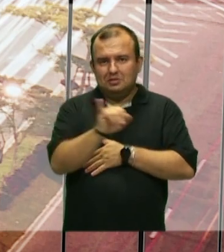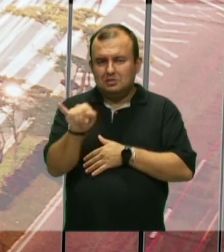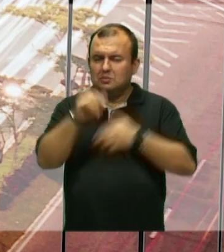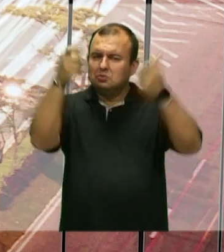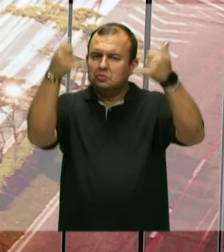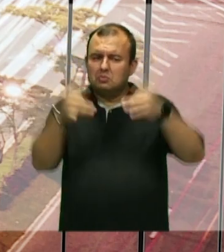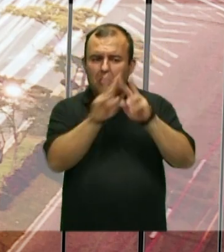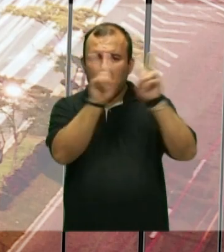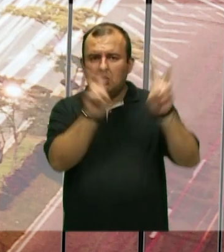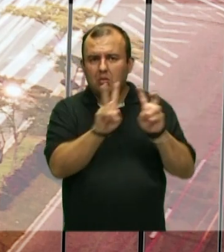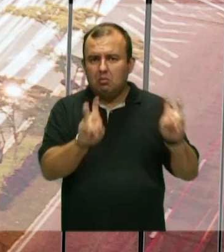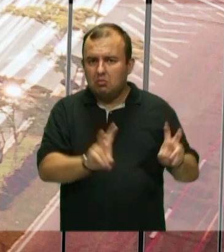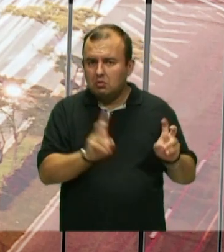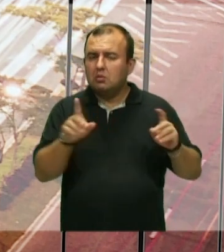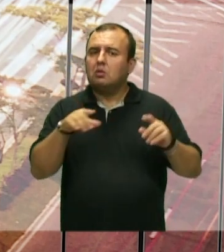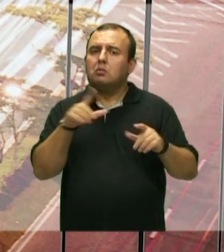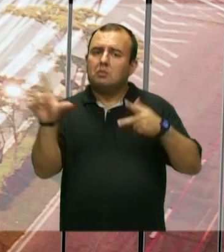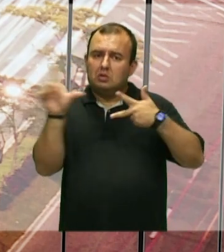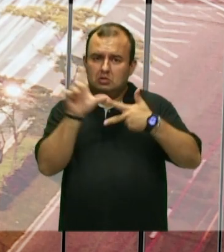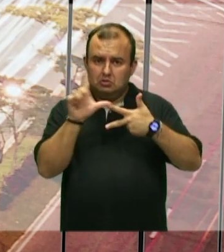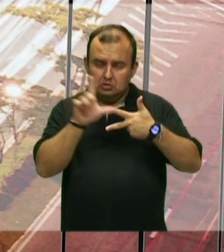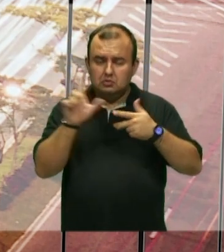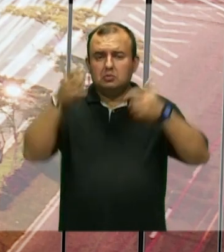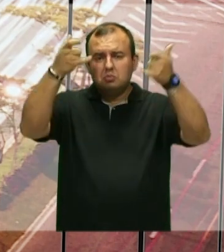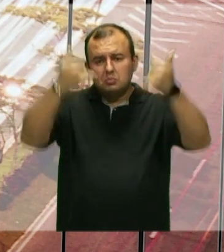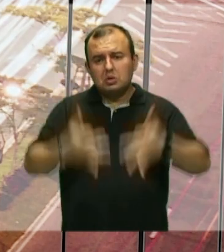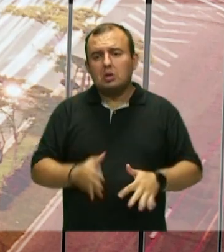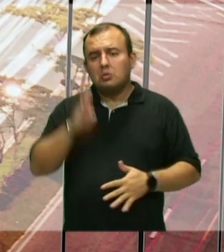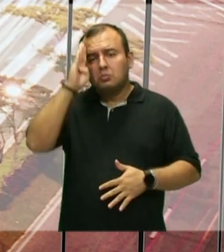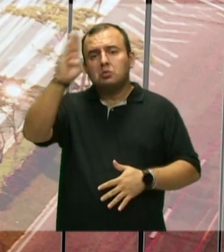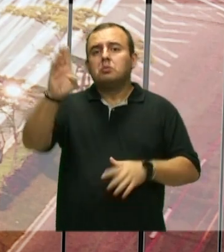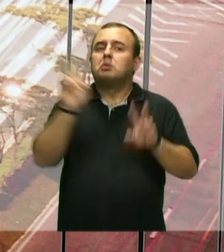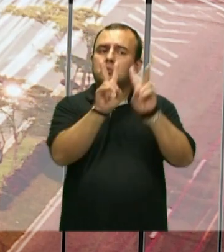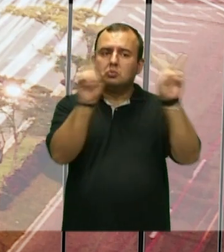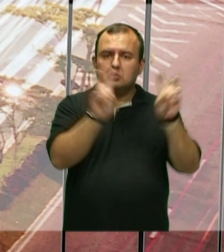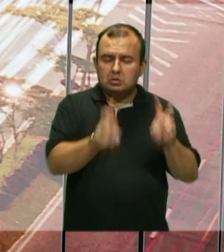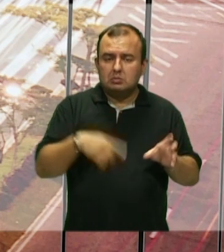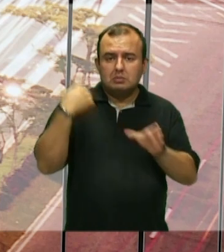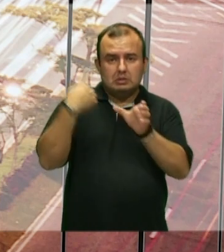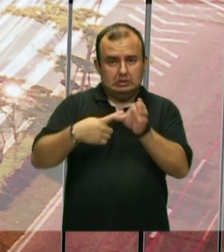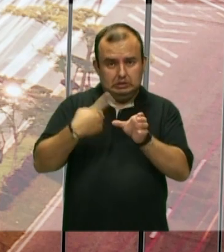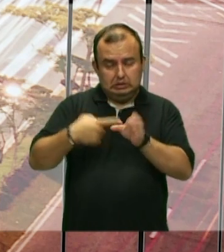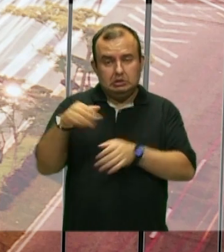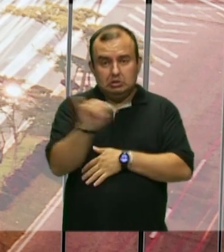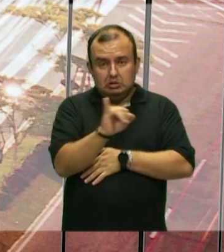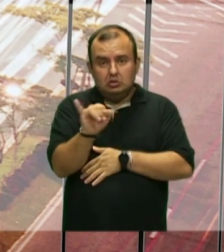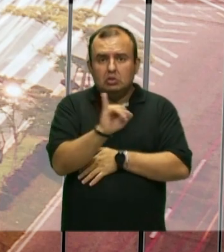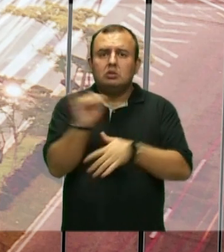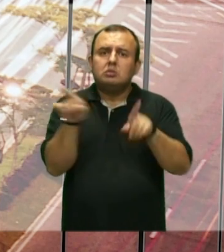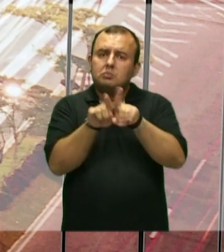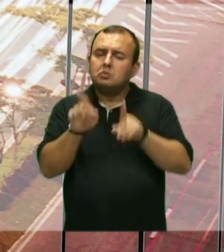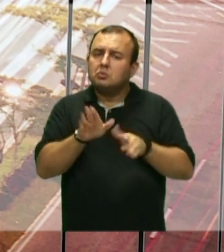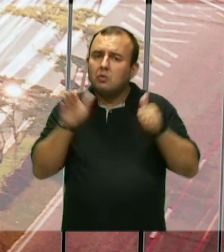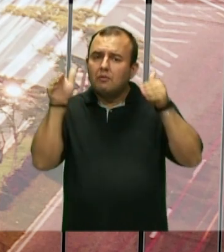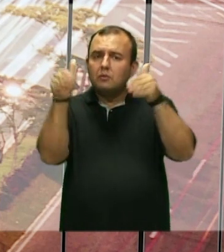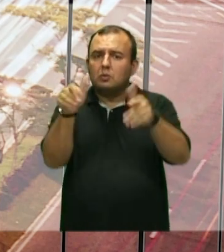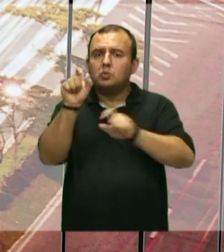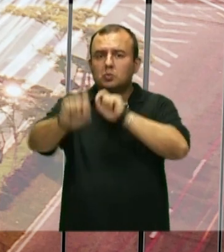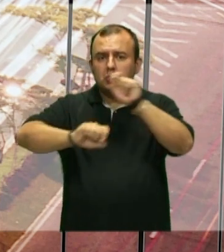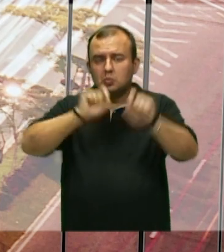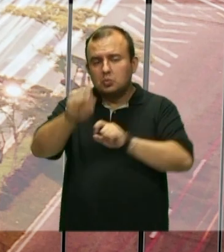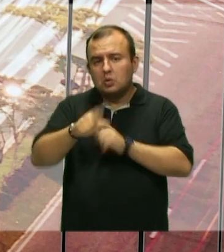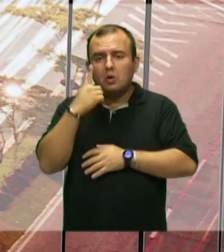suas pautas legislativas e comentarem os principais assuntos da cidade, tendo como prioridade